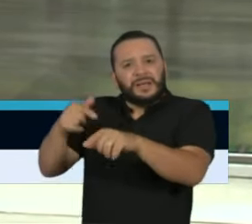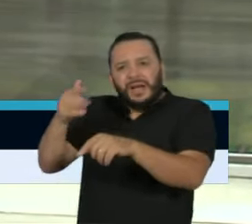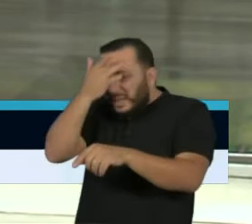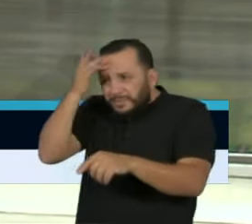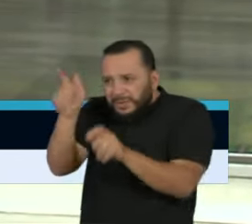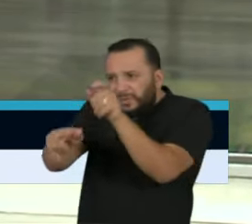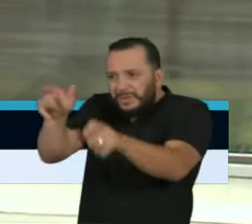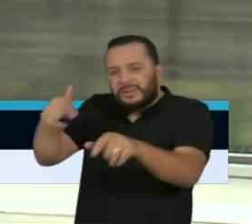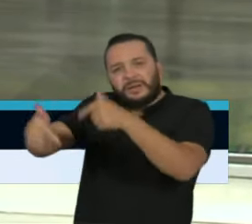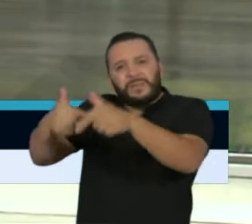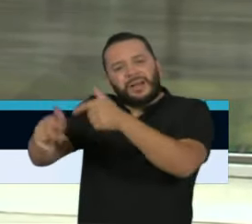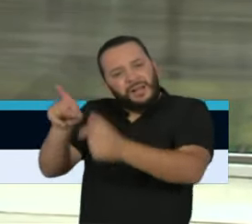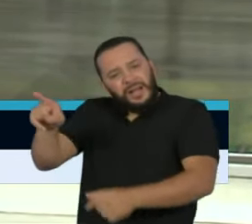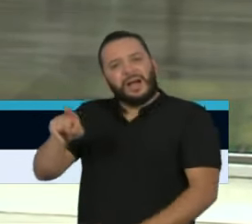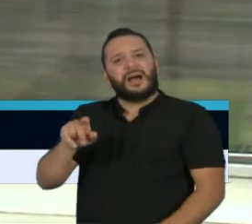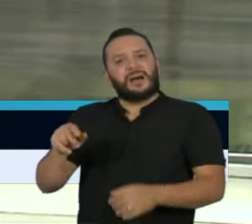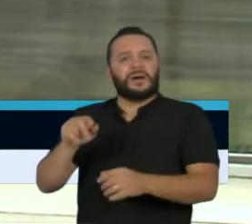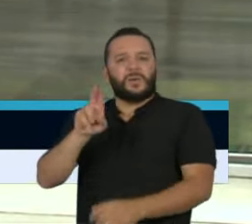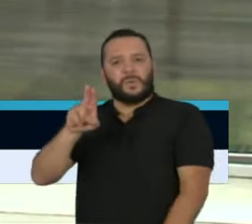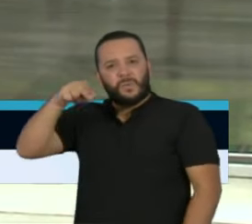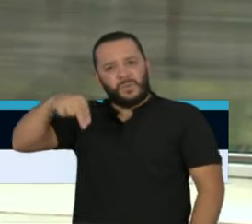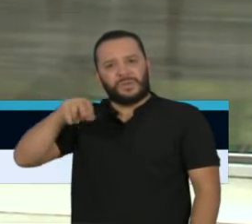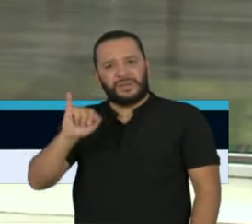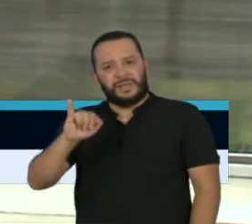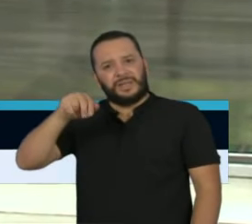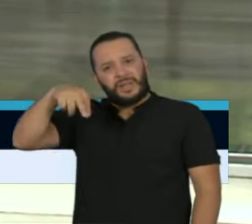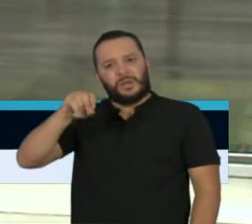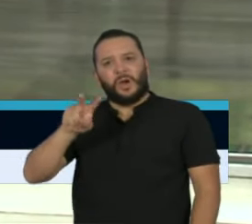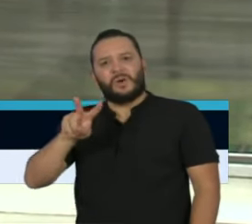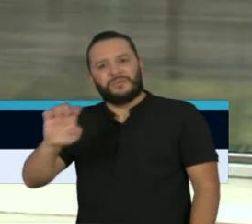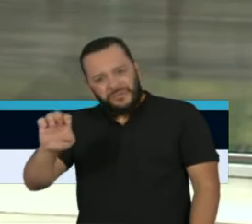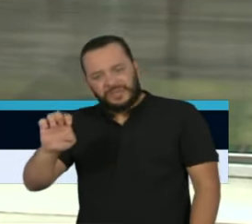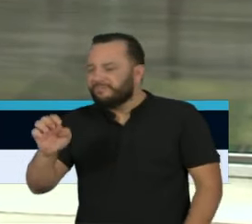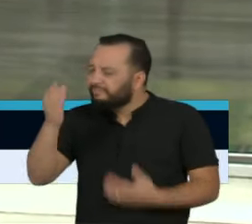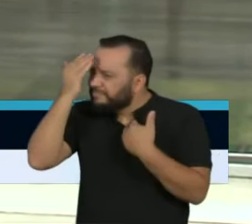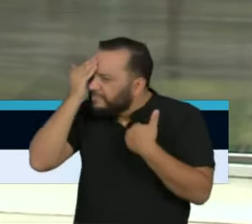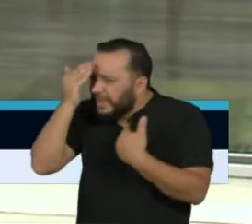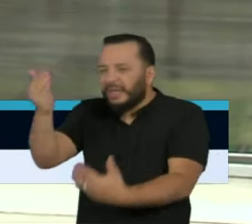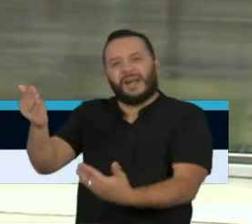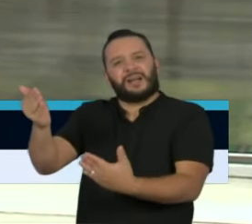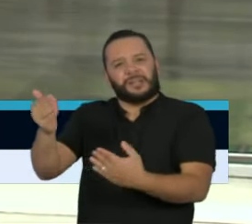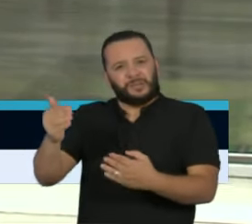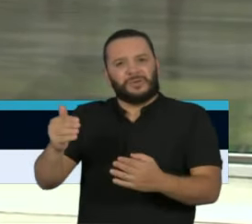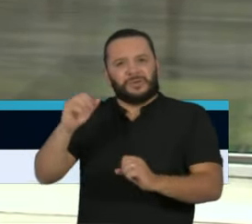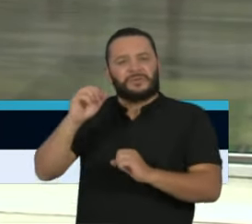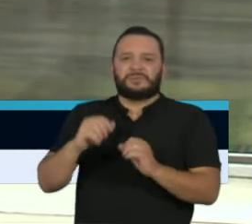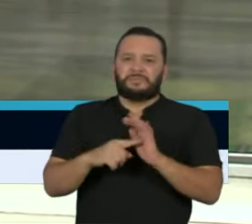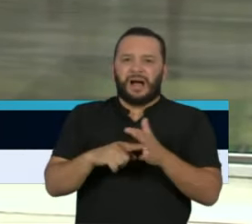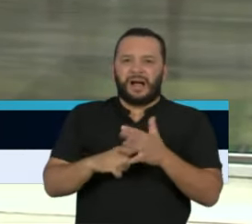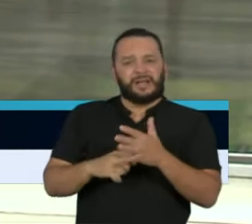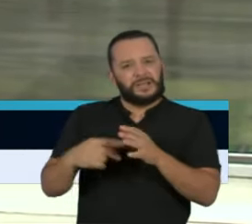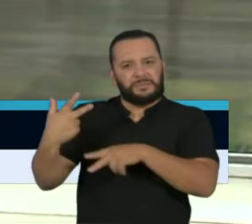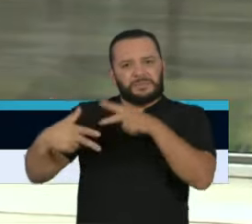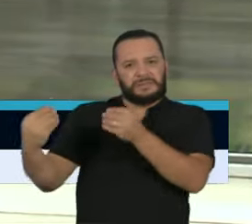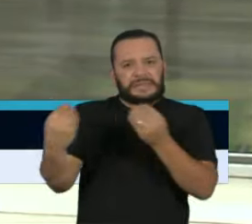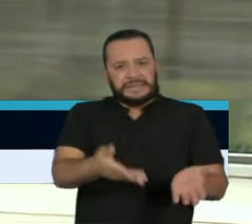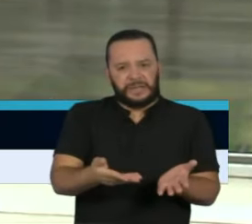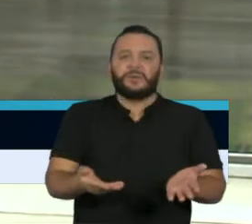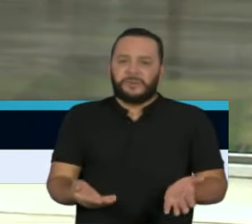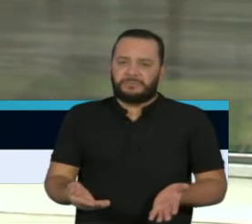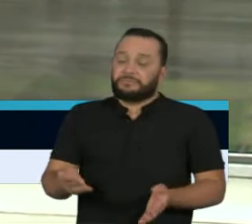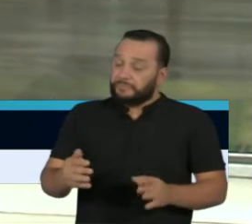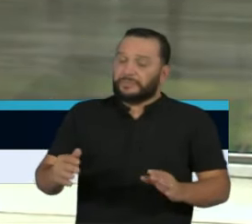este equipamento para a produção imediata destas máscaras. Estes eram os 2 informes do governo